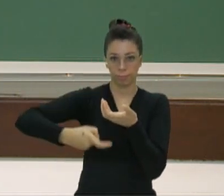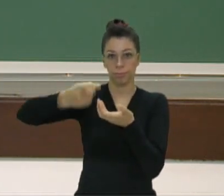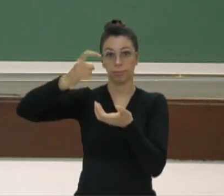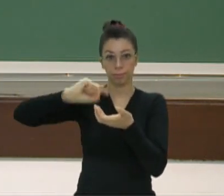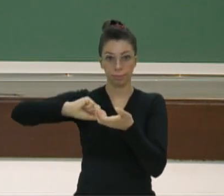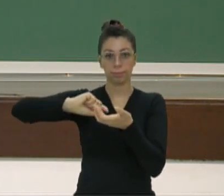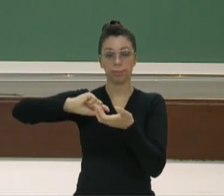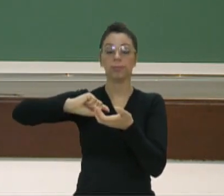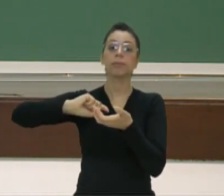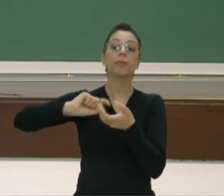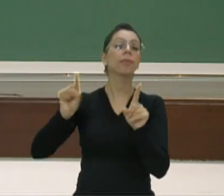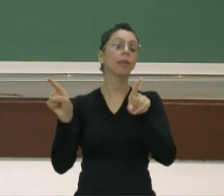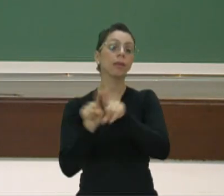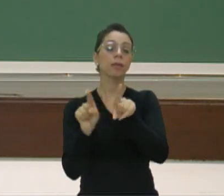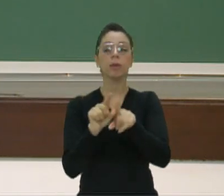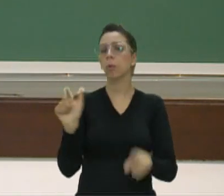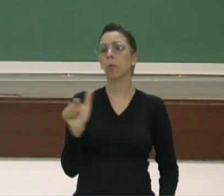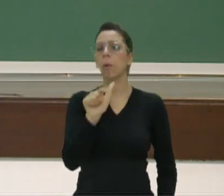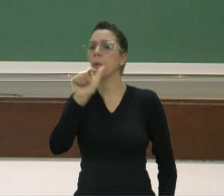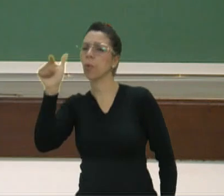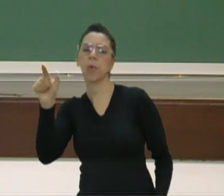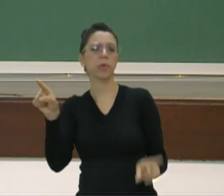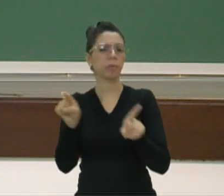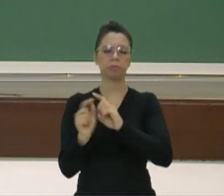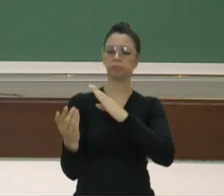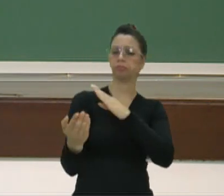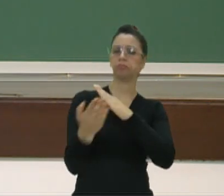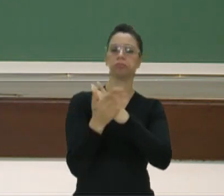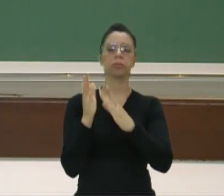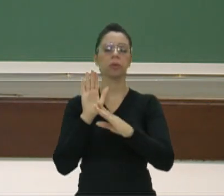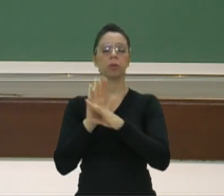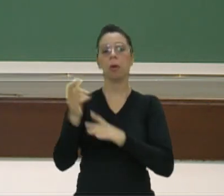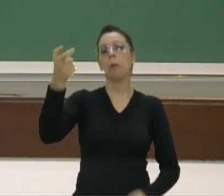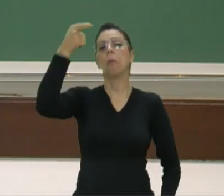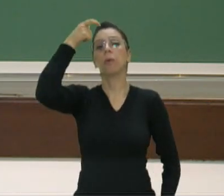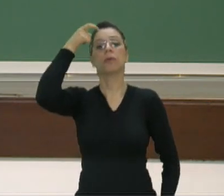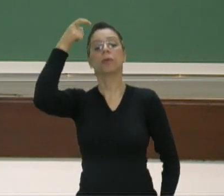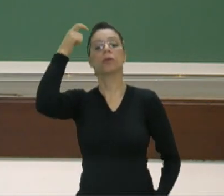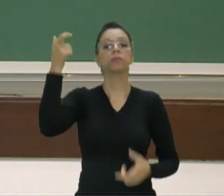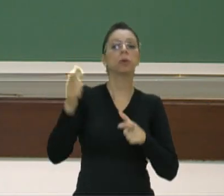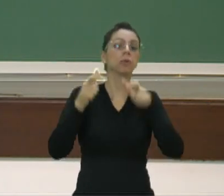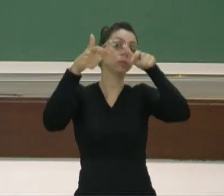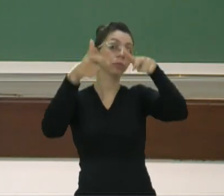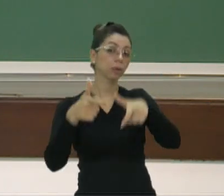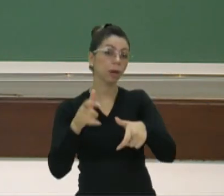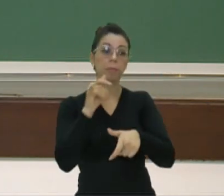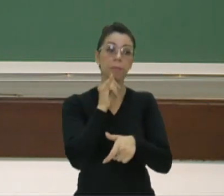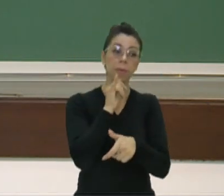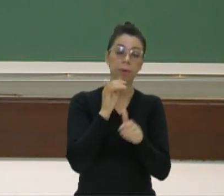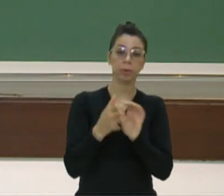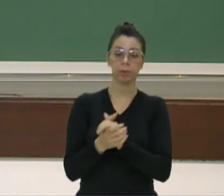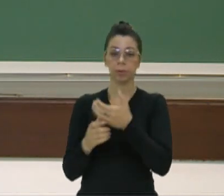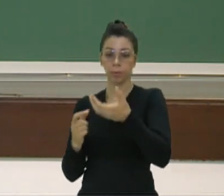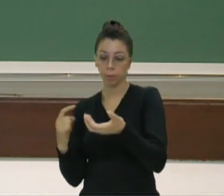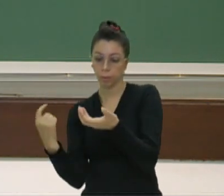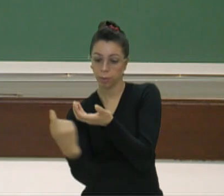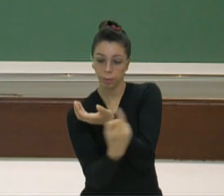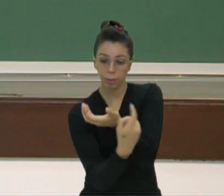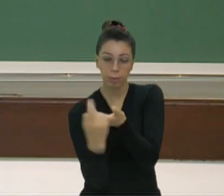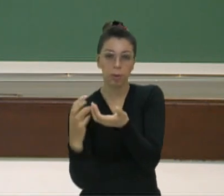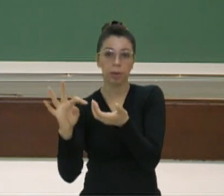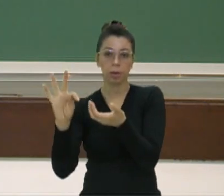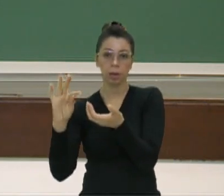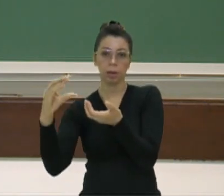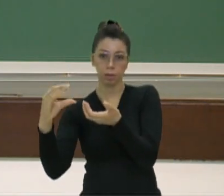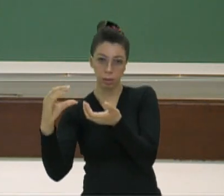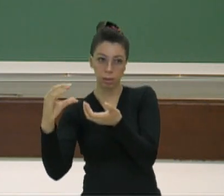plano vertical, nós vamos ter outras que também nos ajudam a ter uma noção de posição. Nós vamos ter a linha do Trópico de